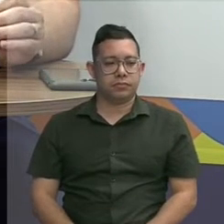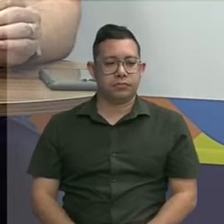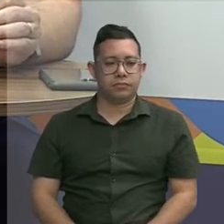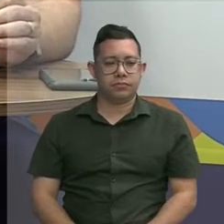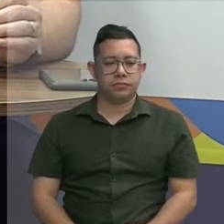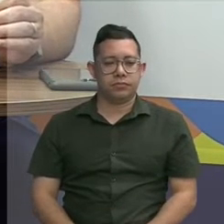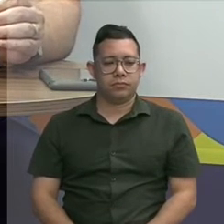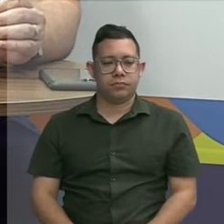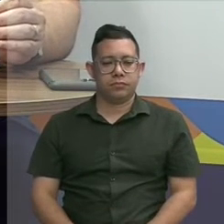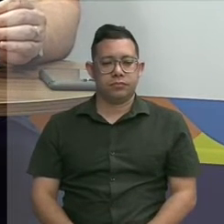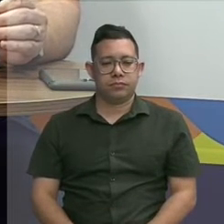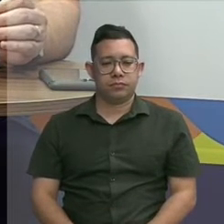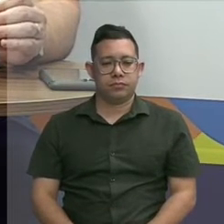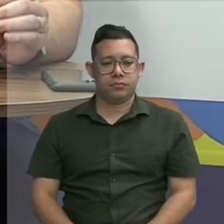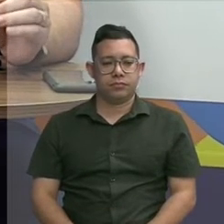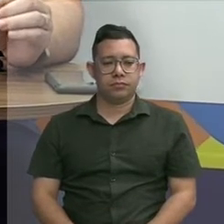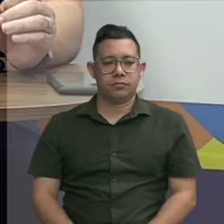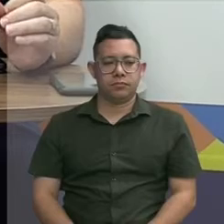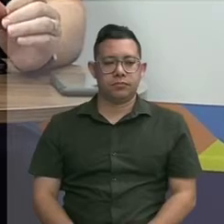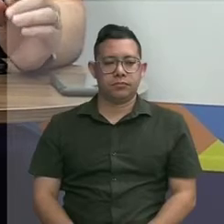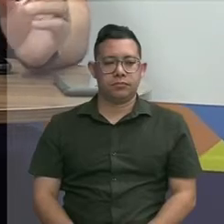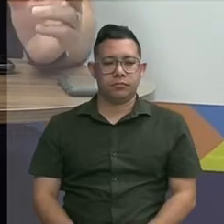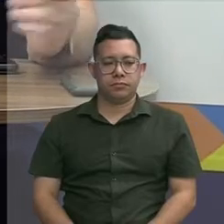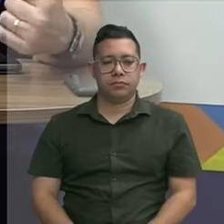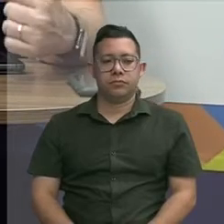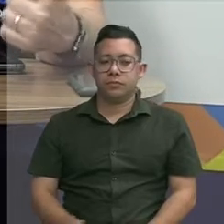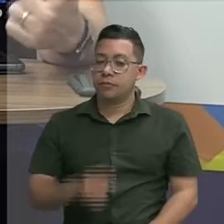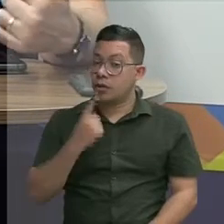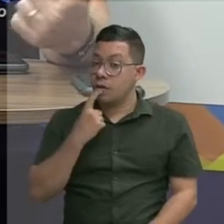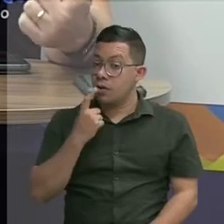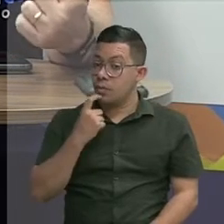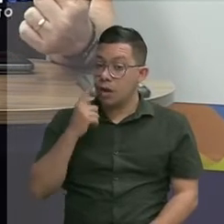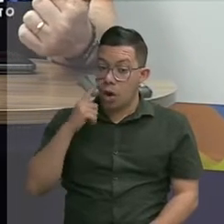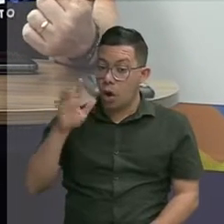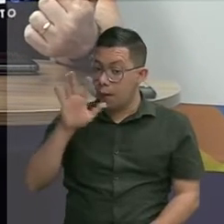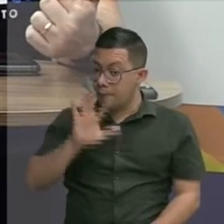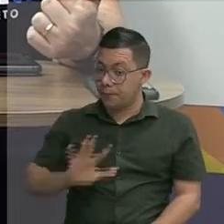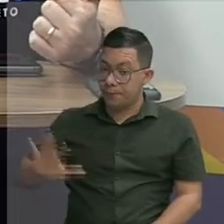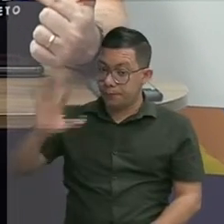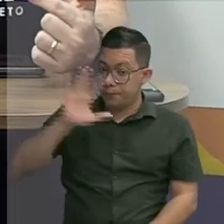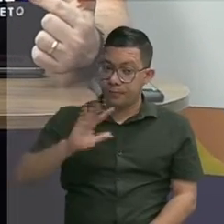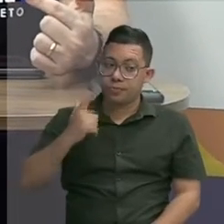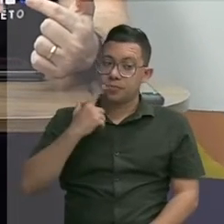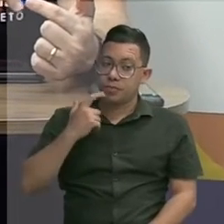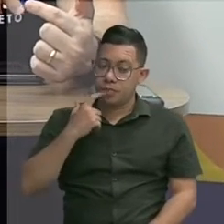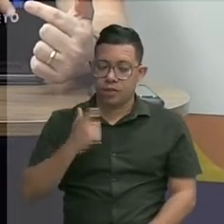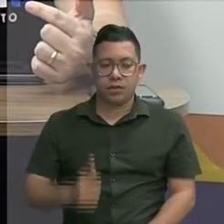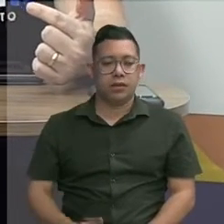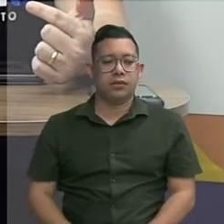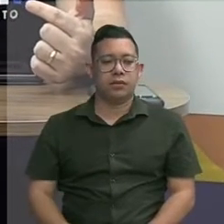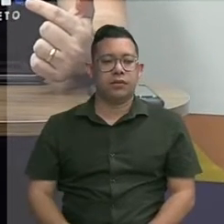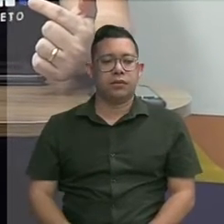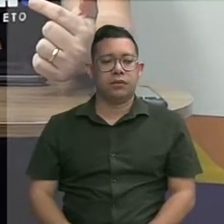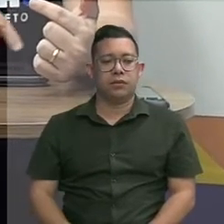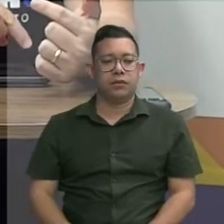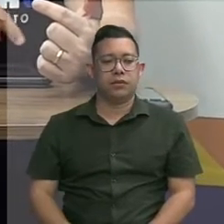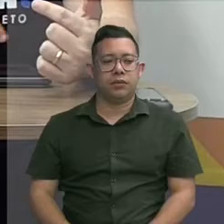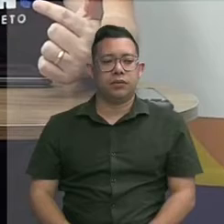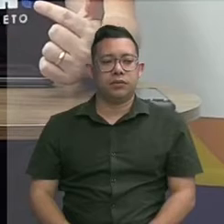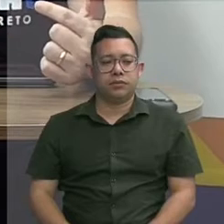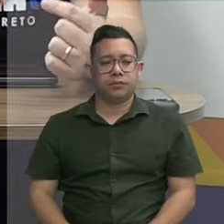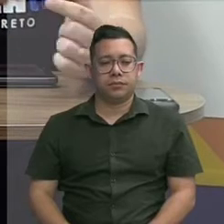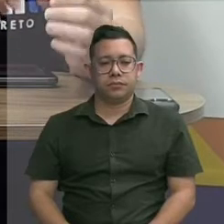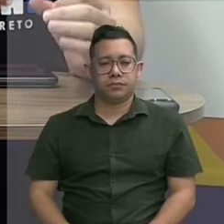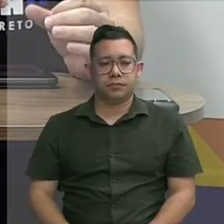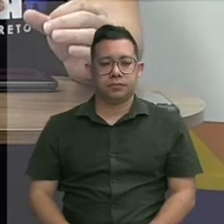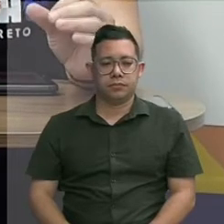não entrar ele quer que a gente calcule a área da parte vermelha que vai ser utilizado aí para feira de ciências então se você reparar tudo